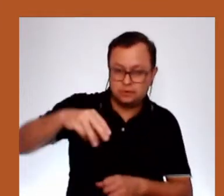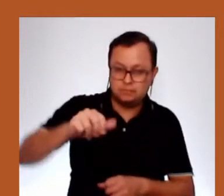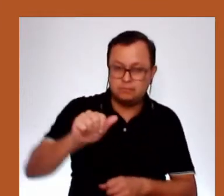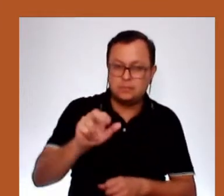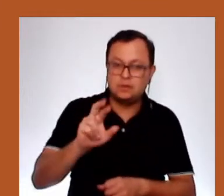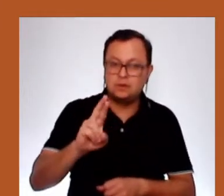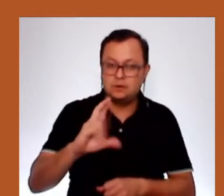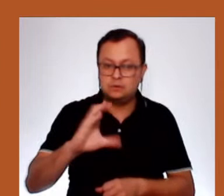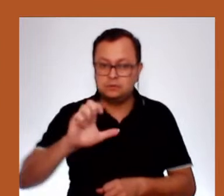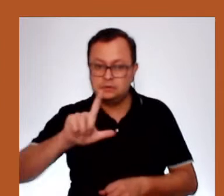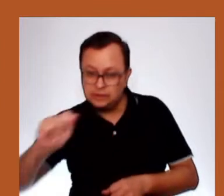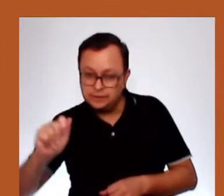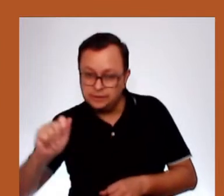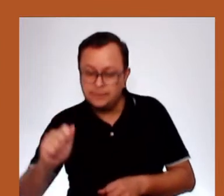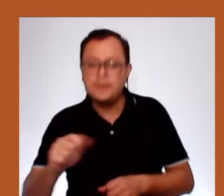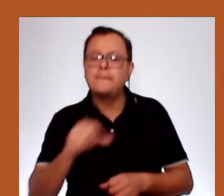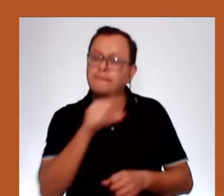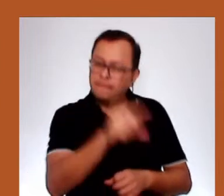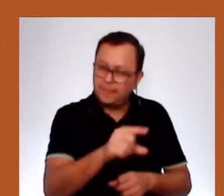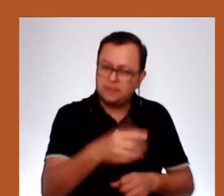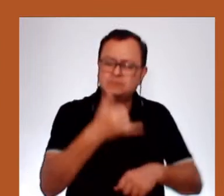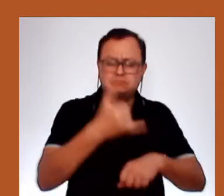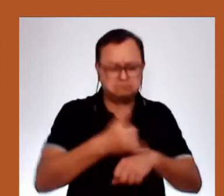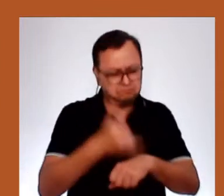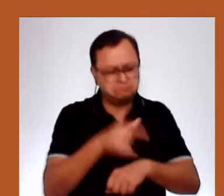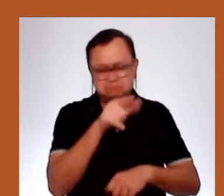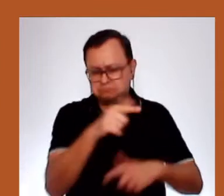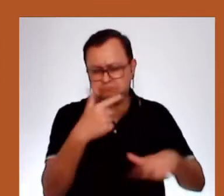de hospitais particulares.